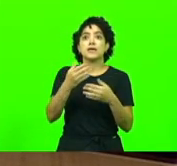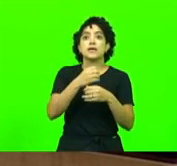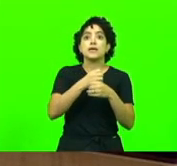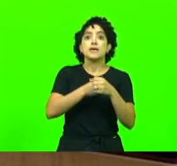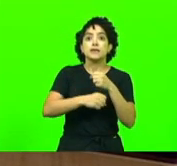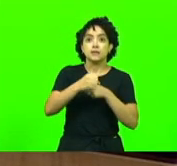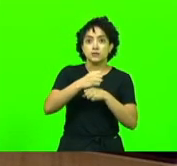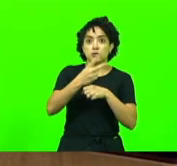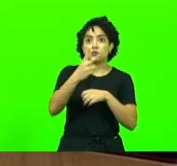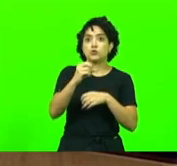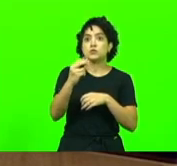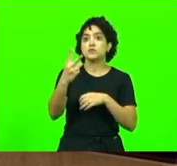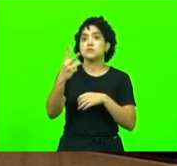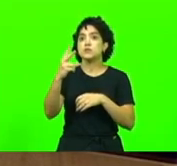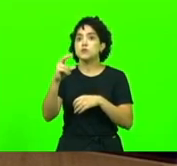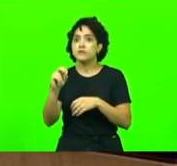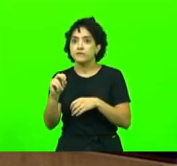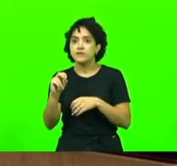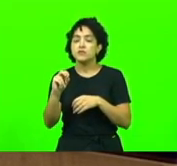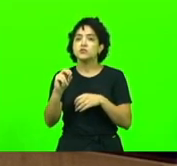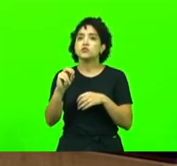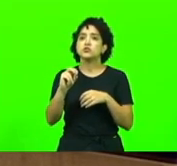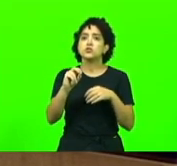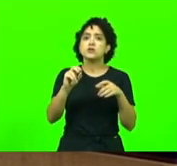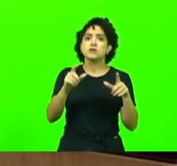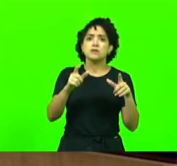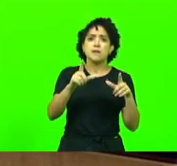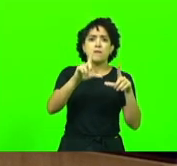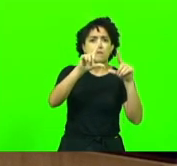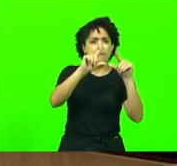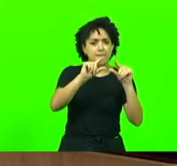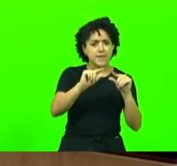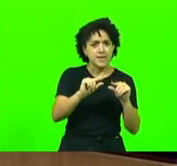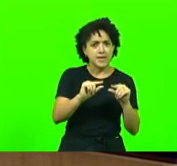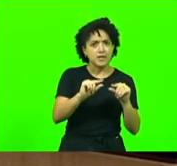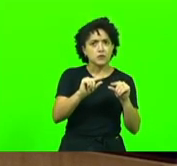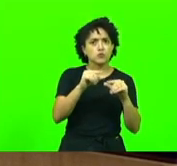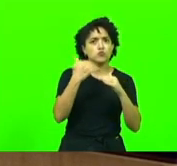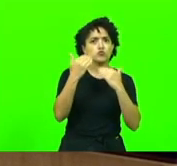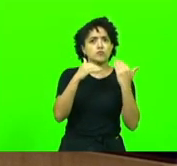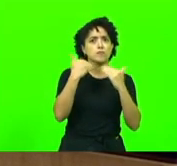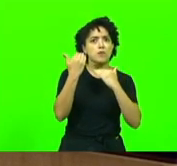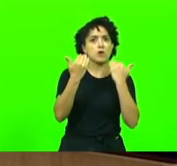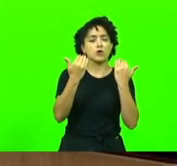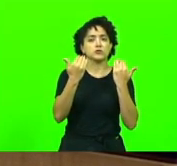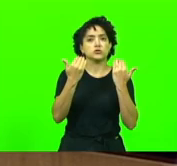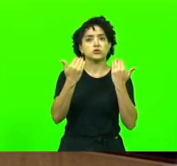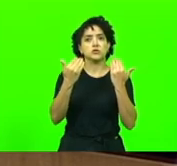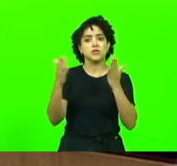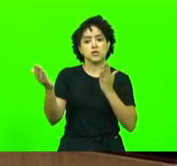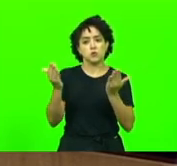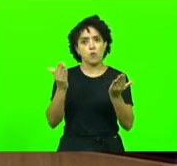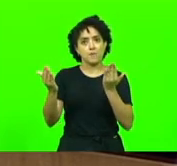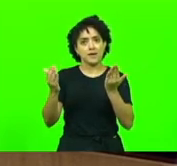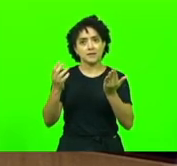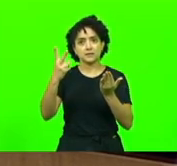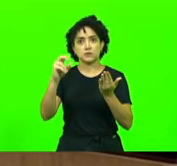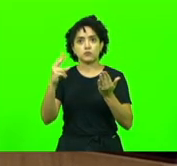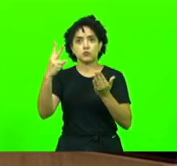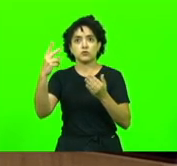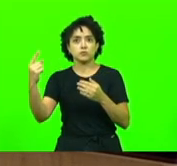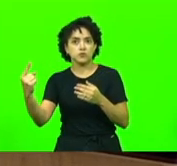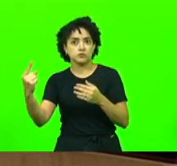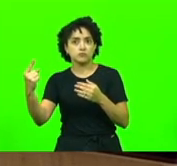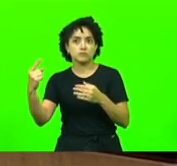2020 houve menos morte que em 2021, quando teve vacinação.